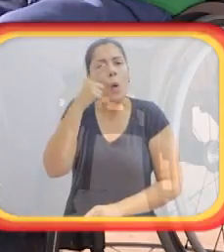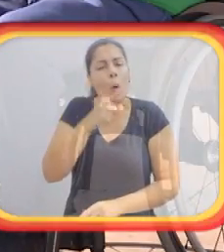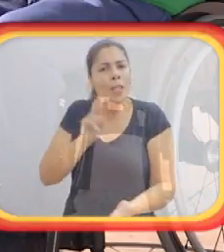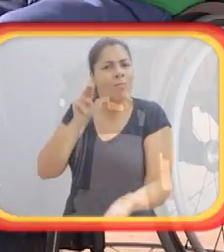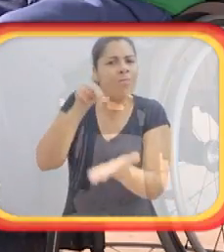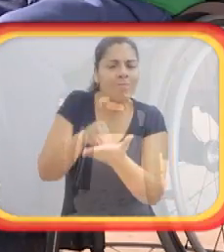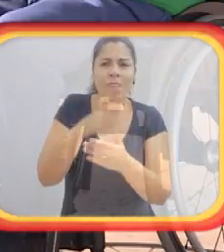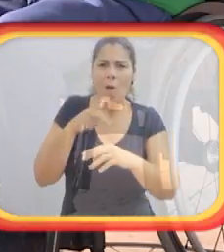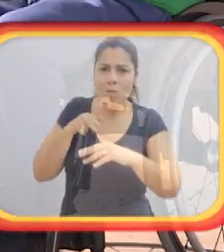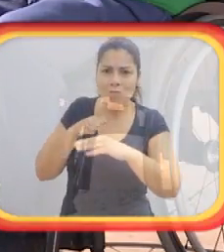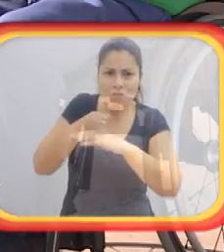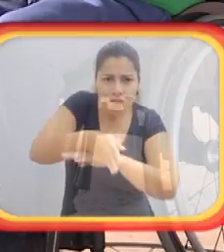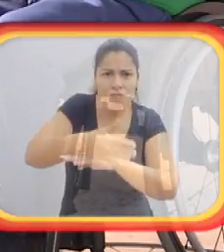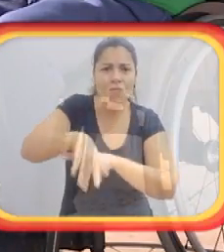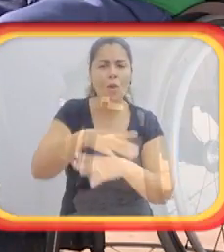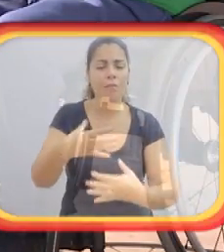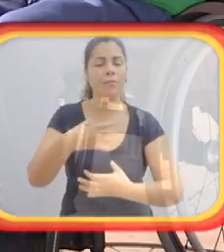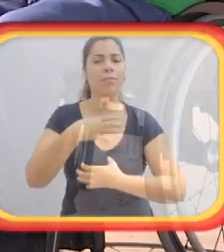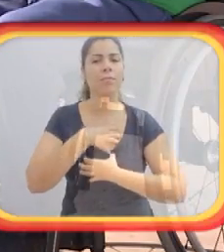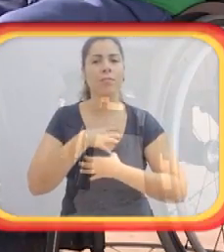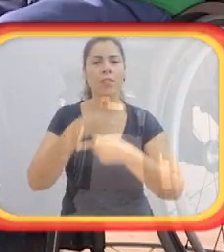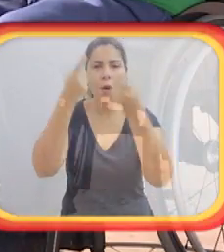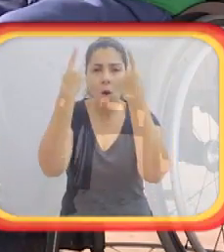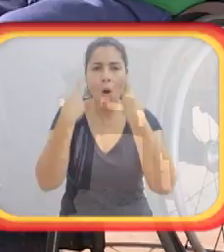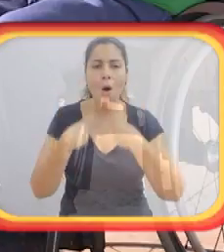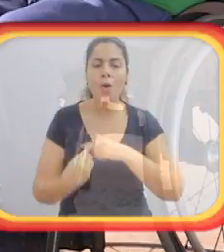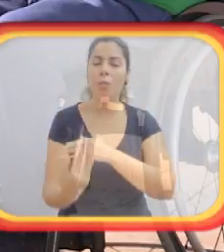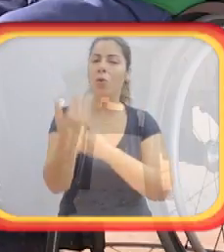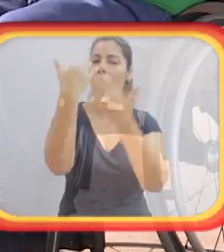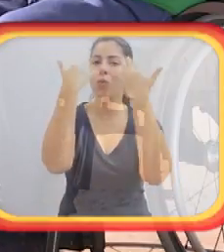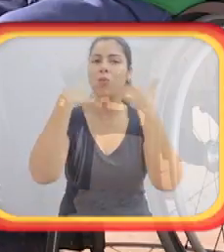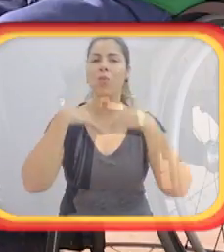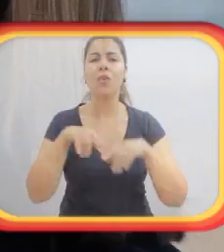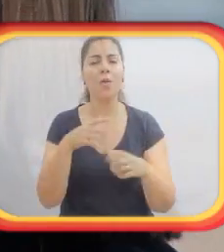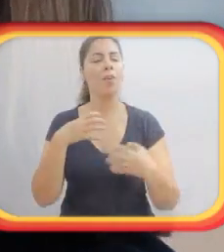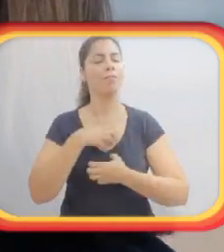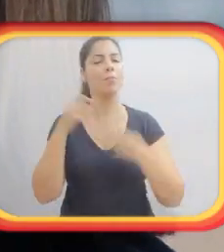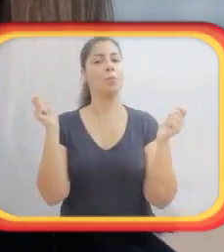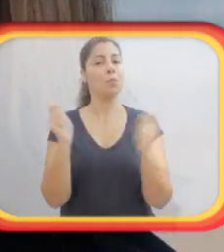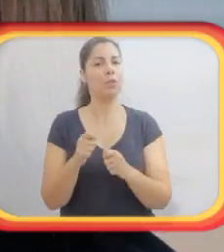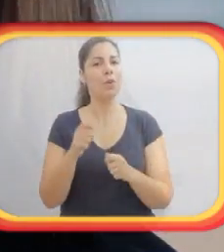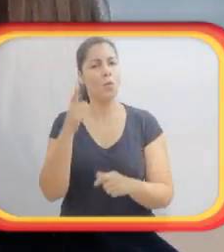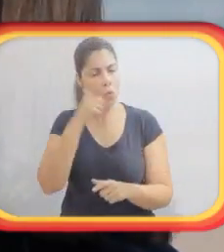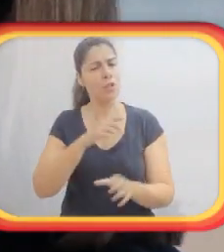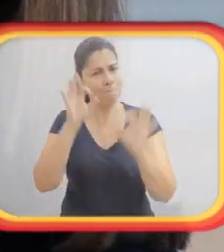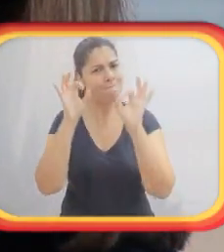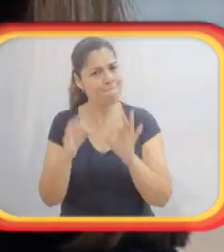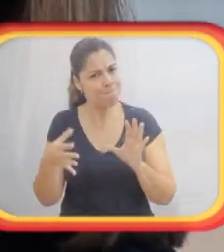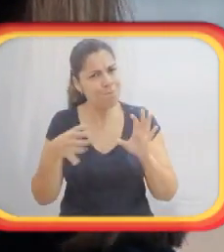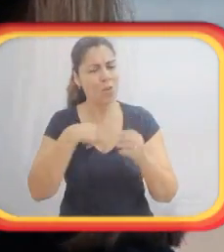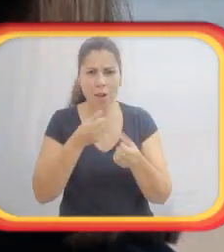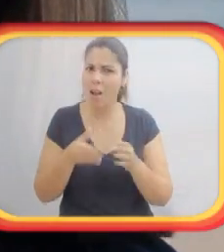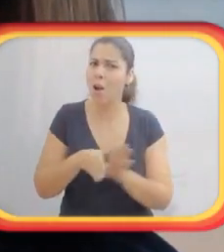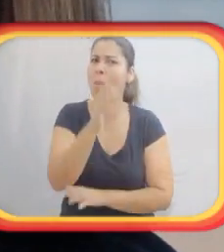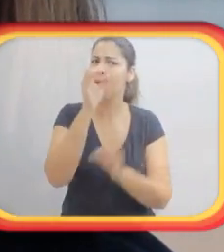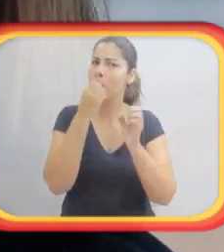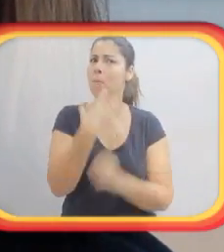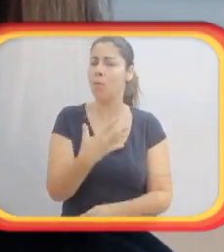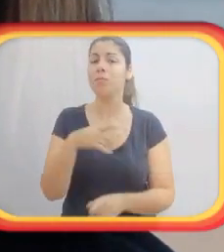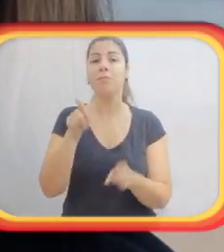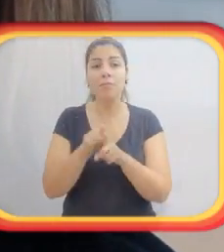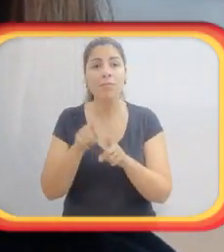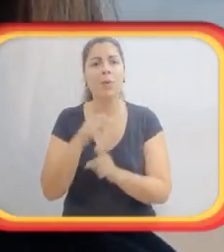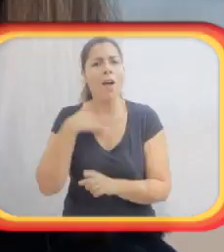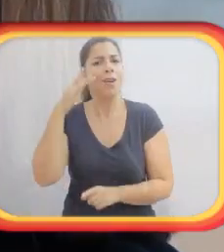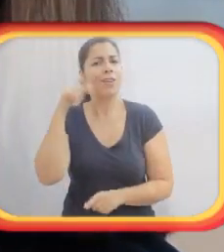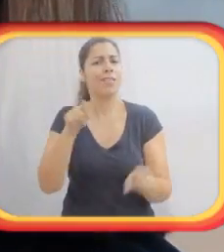mentais, conseguir ir para a água e desfrutar do deslize numa onda. Isso é possível e altamente recomendável. De maneira que eu acho